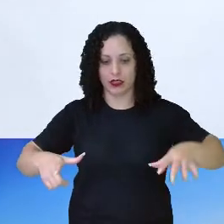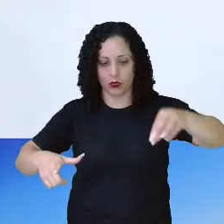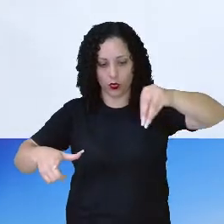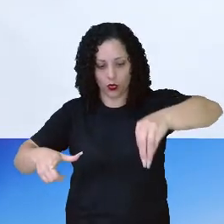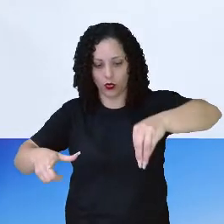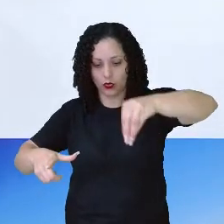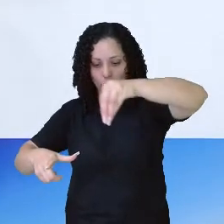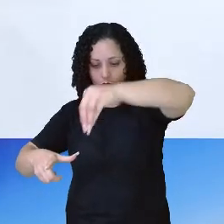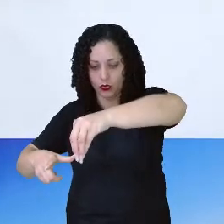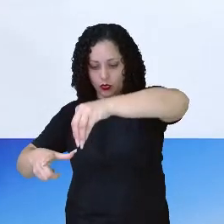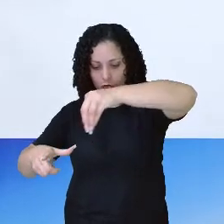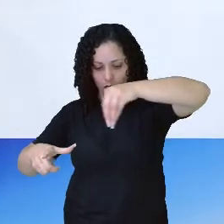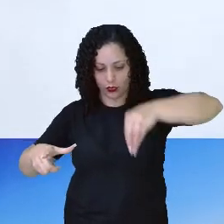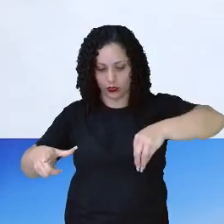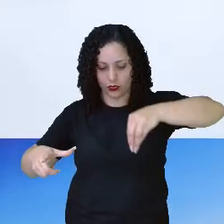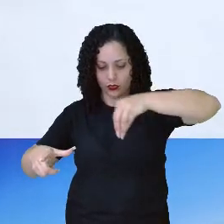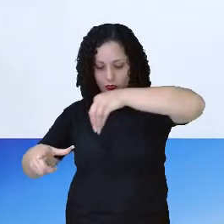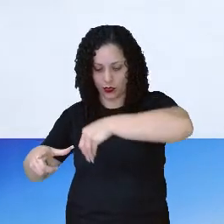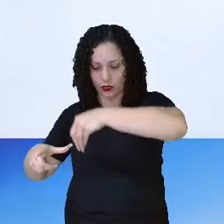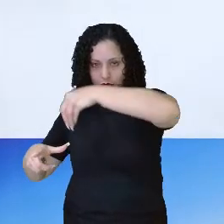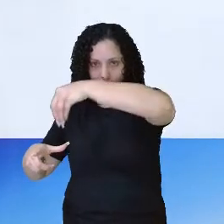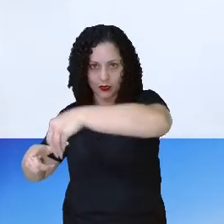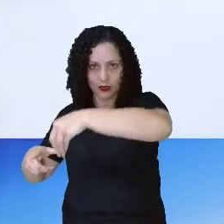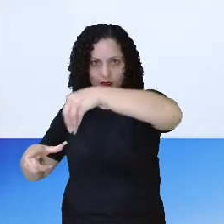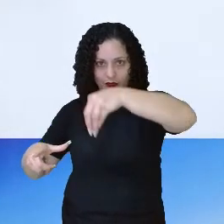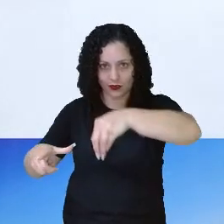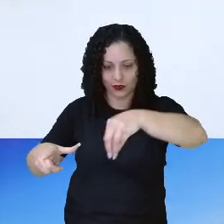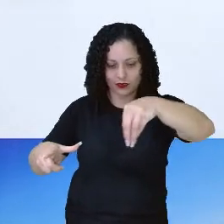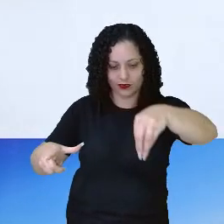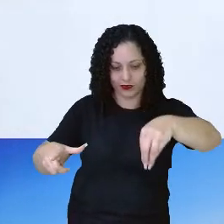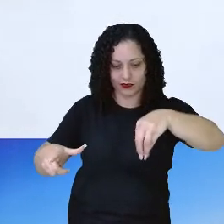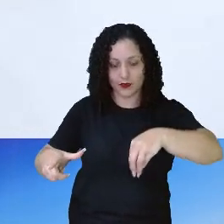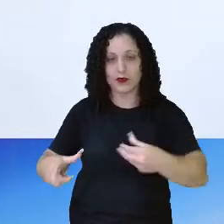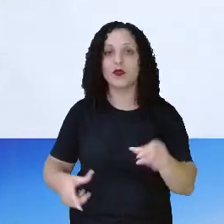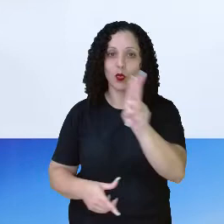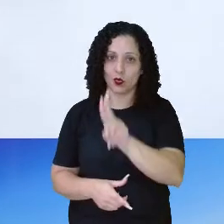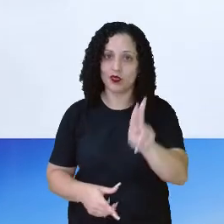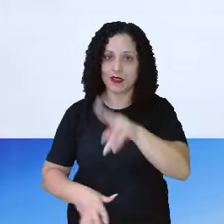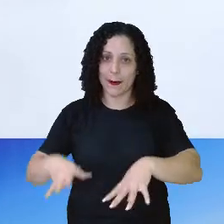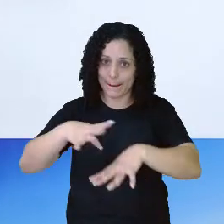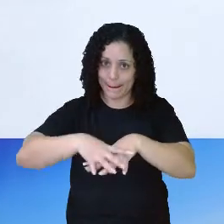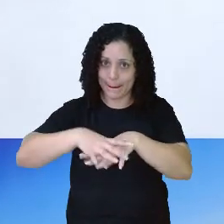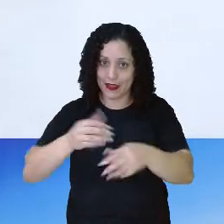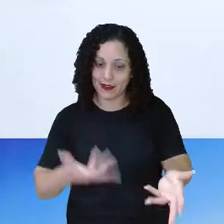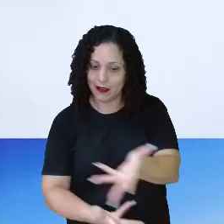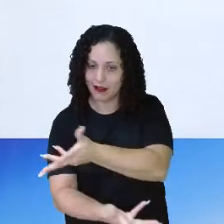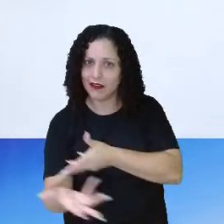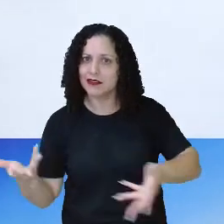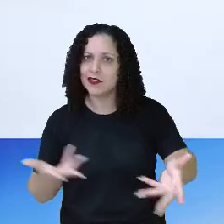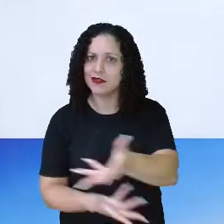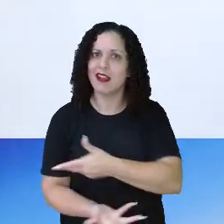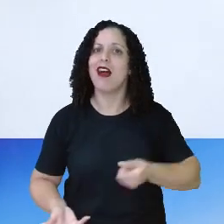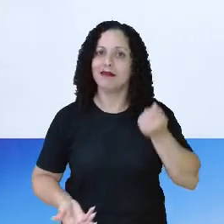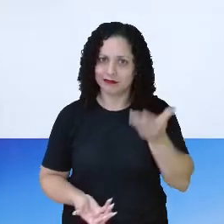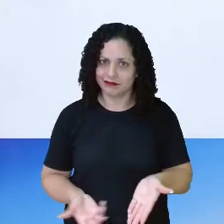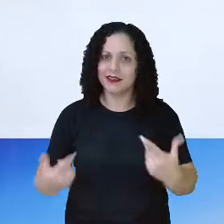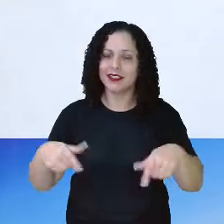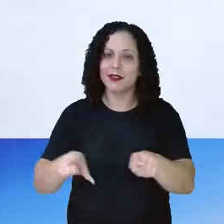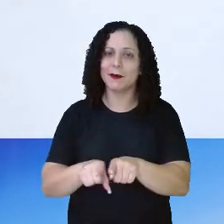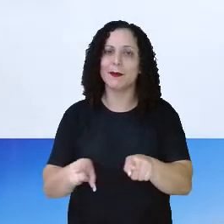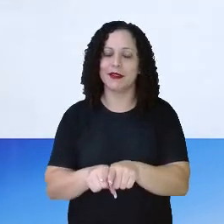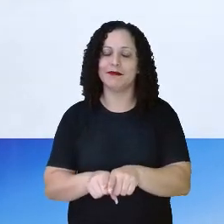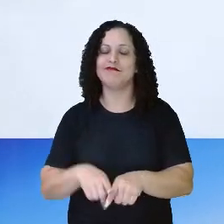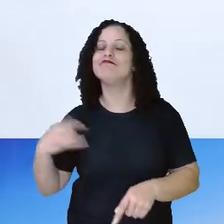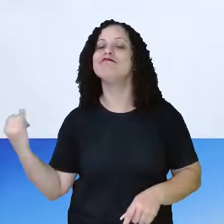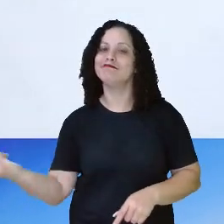os movimentos das peças e aí utilizar a matemática envolvida nisso. Enfim, é